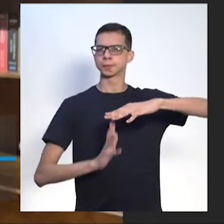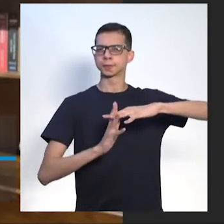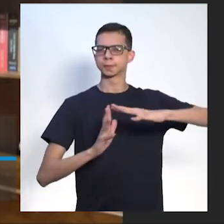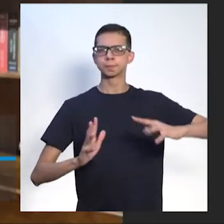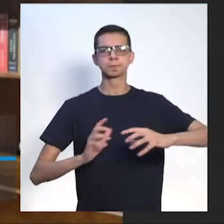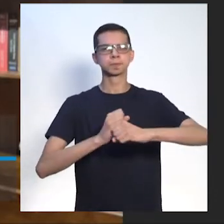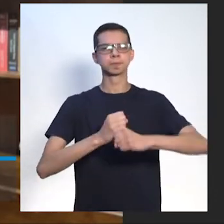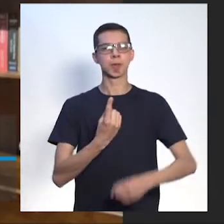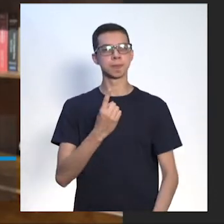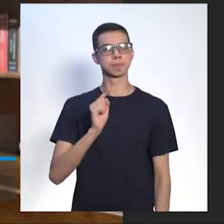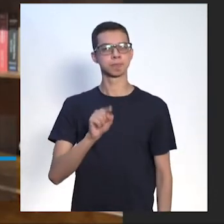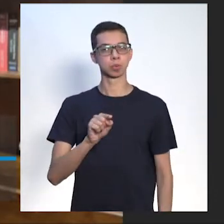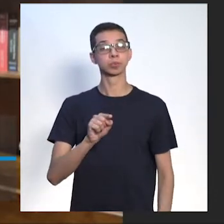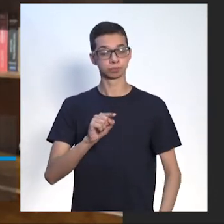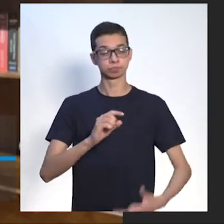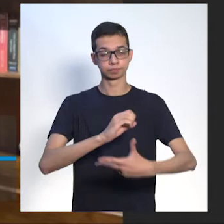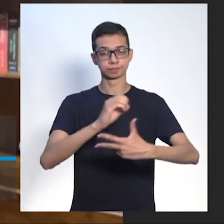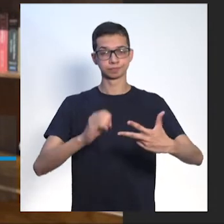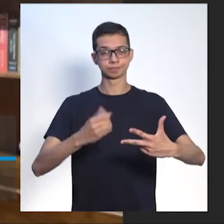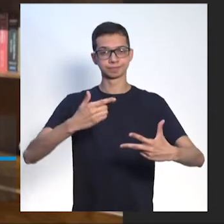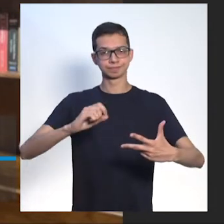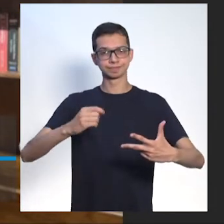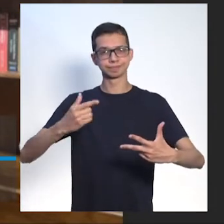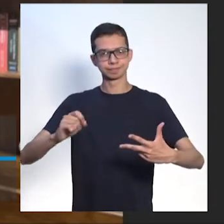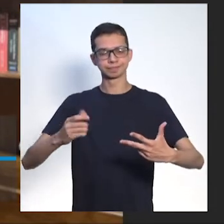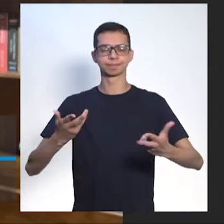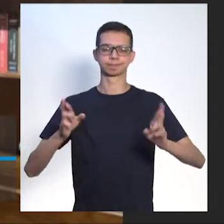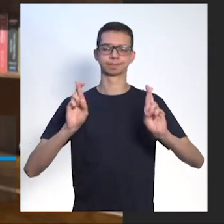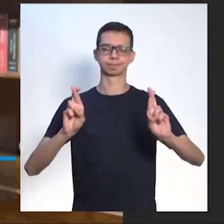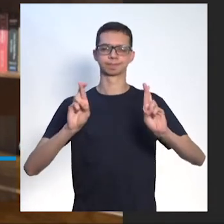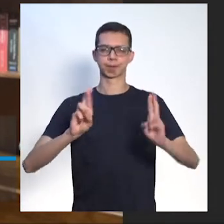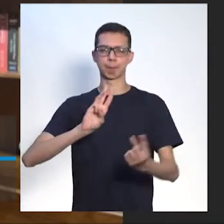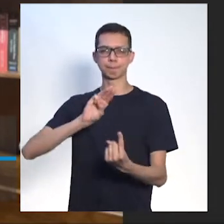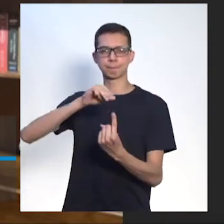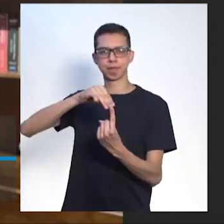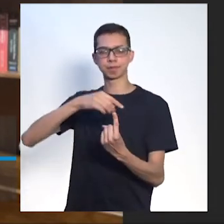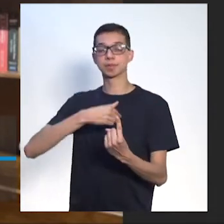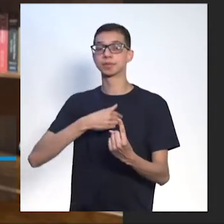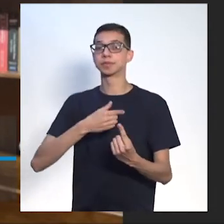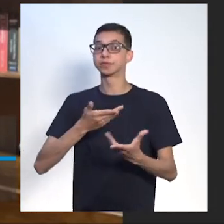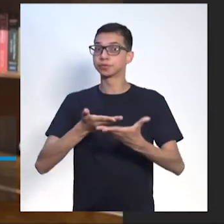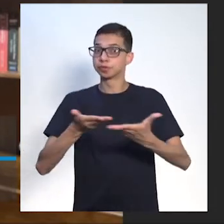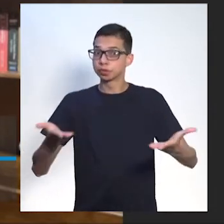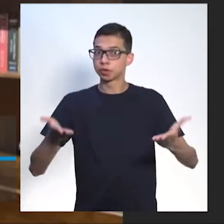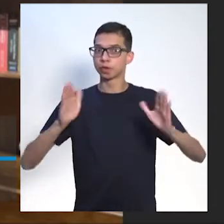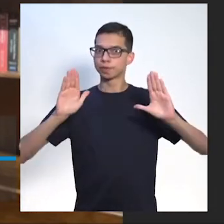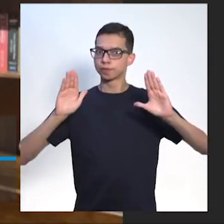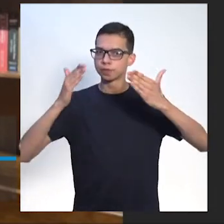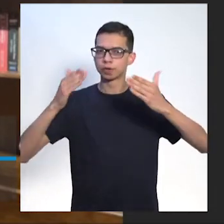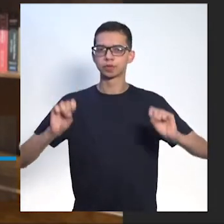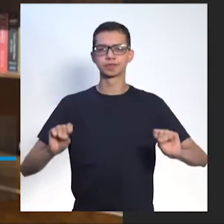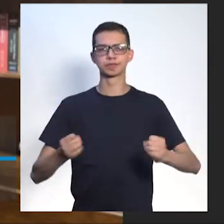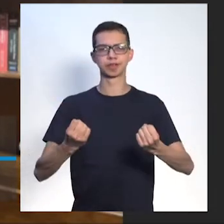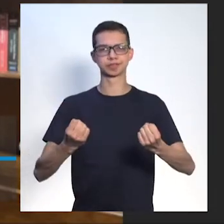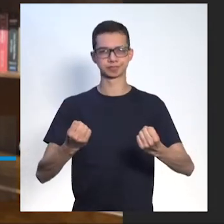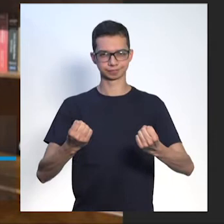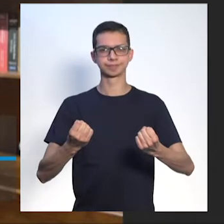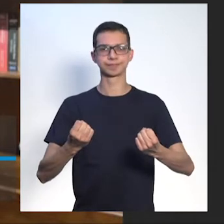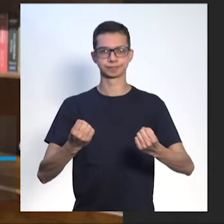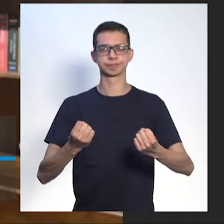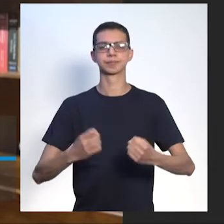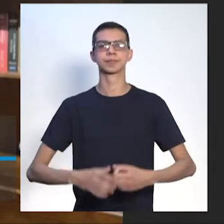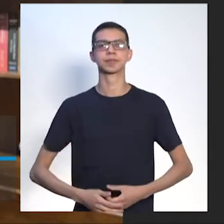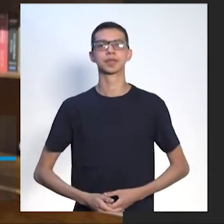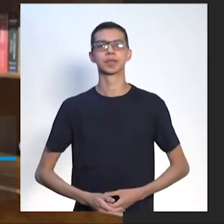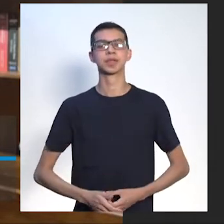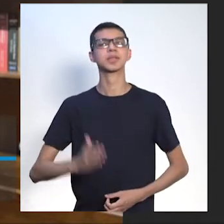nossa meta. É isso que eu espero que vocês consigam se esforçar e focar nisso, apesar de todas